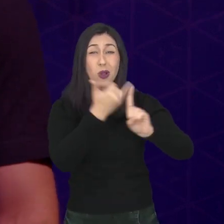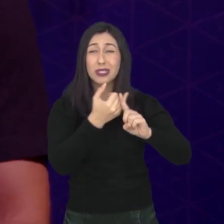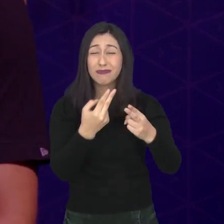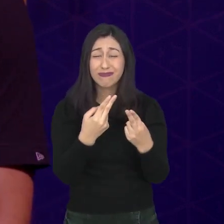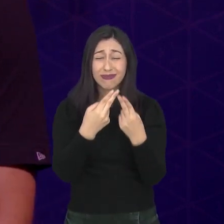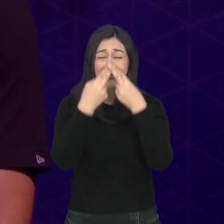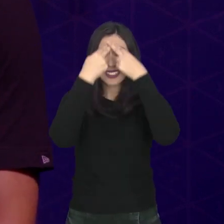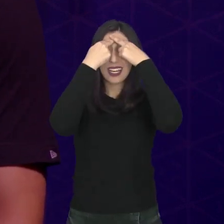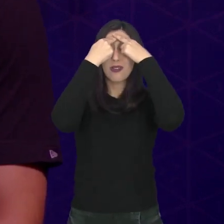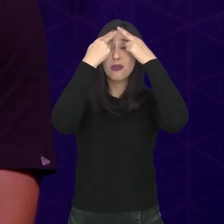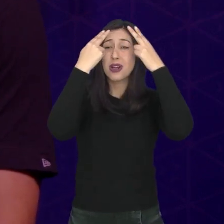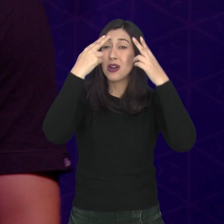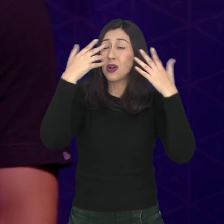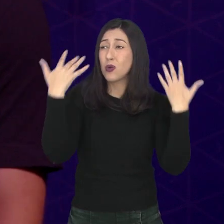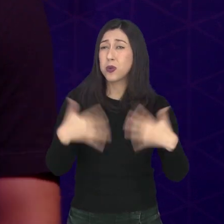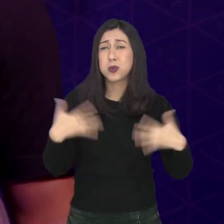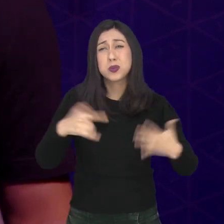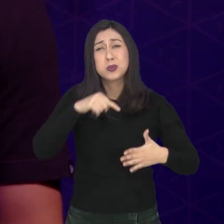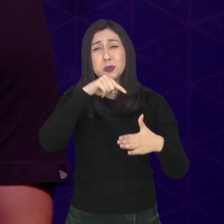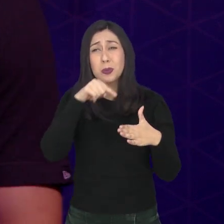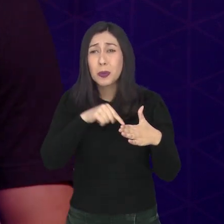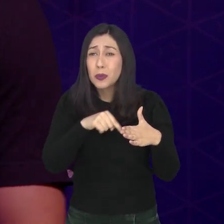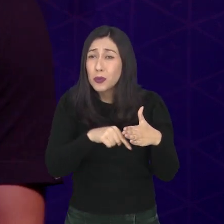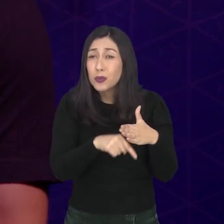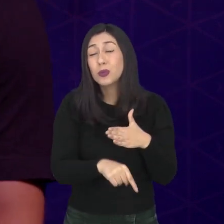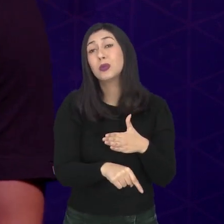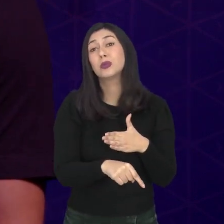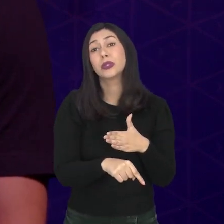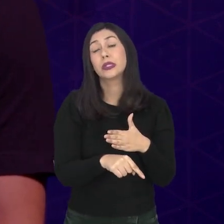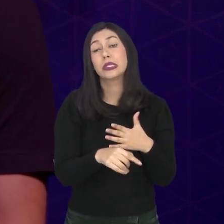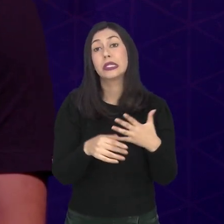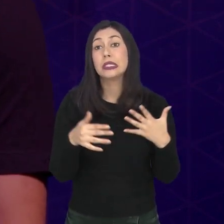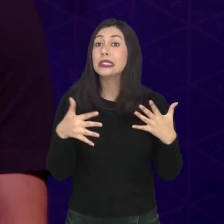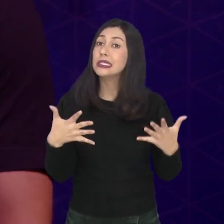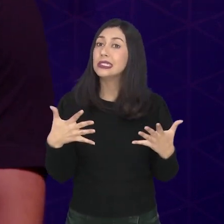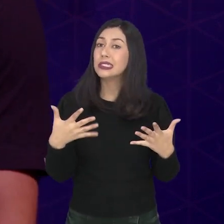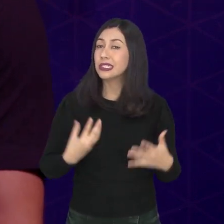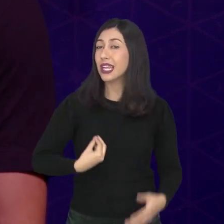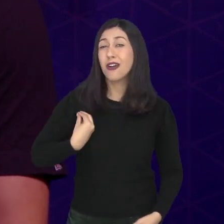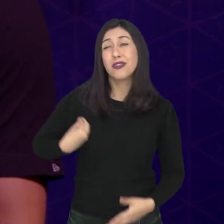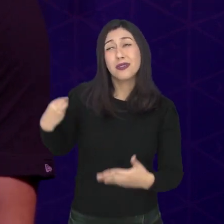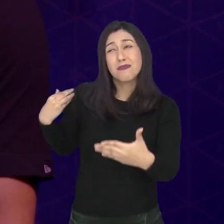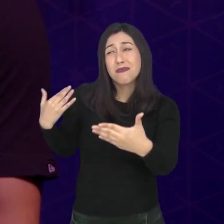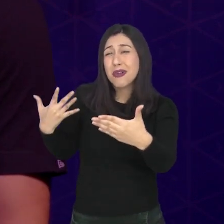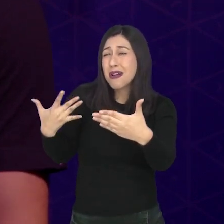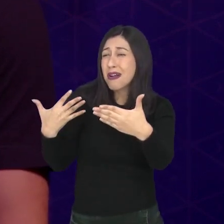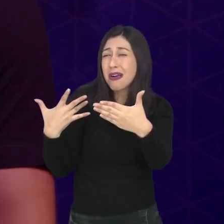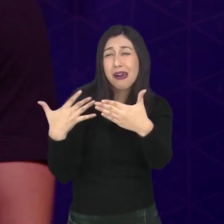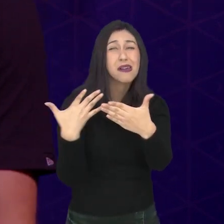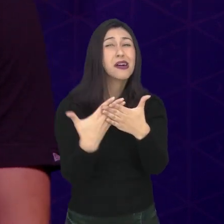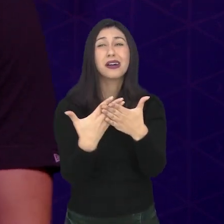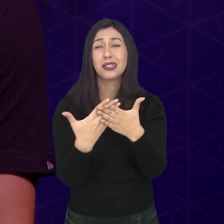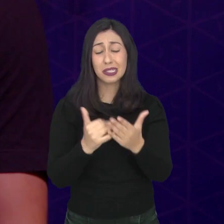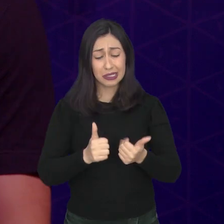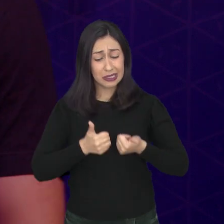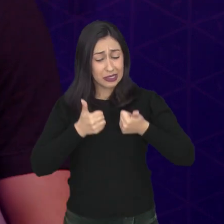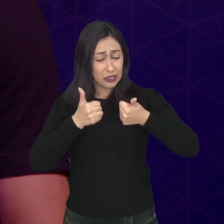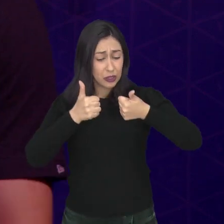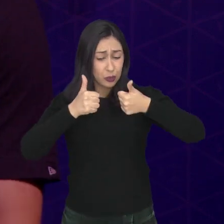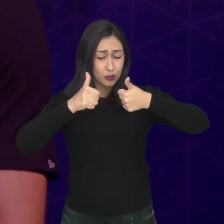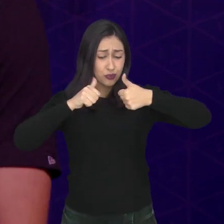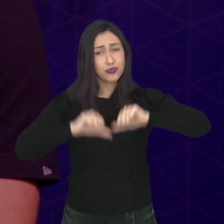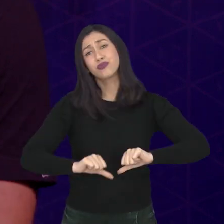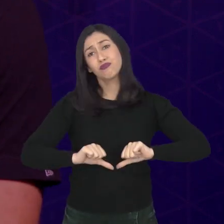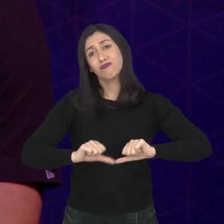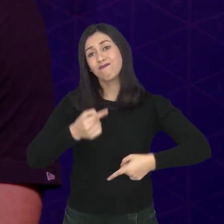tem marcas profundíssimas nas pessoas e que vão para a vida adulta sem conseguir ter uma